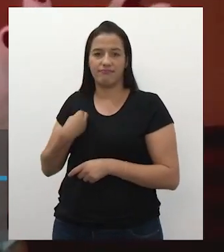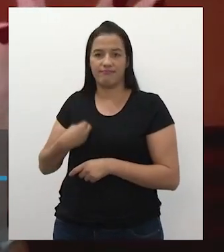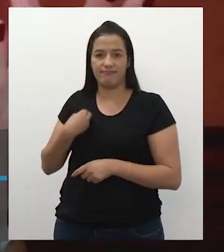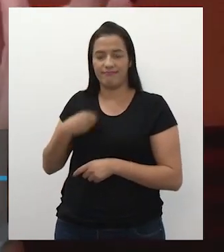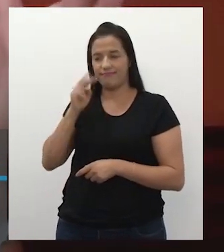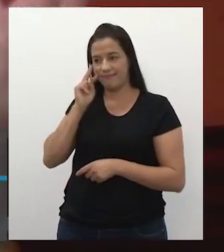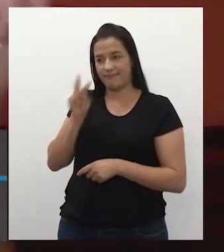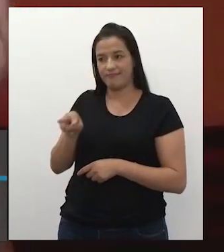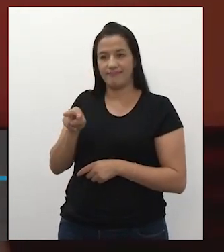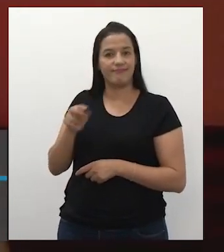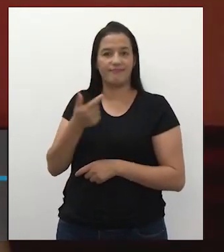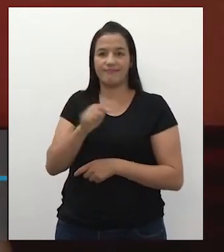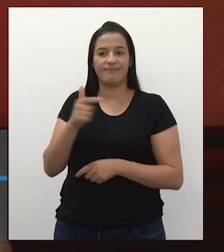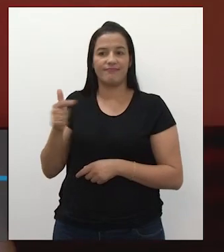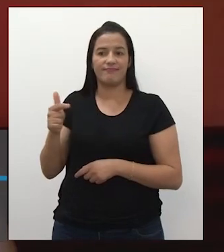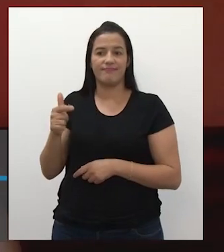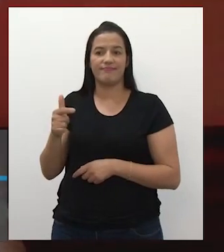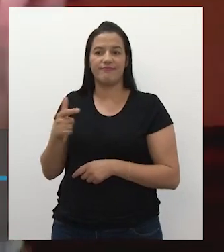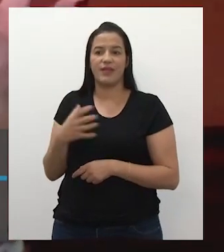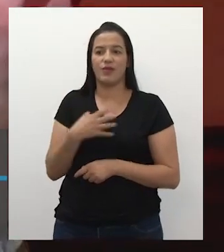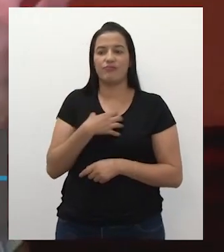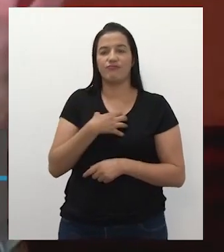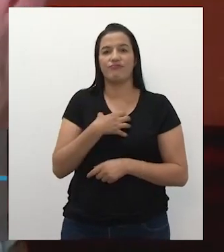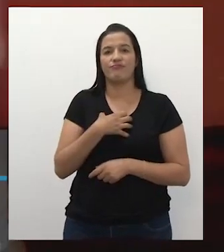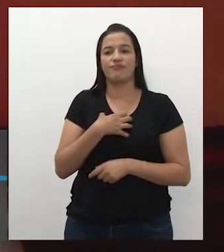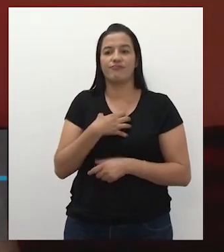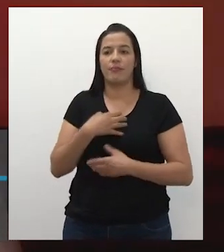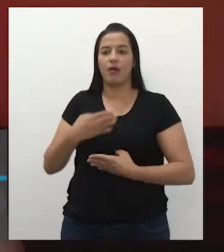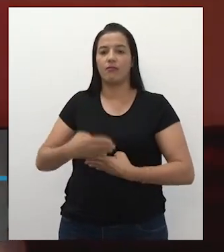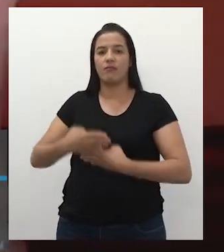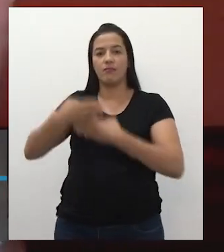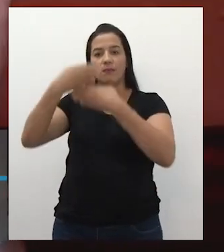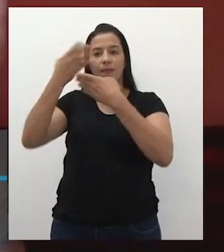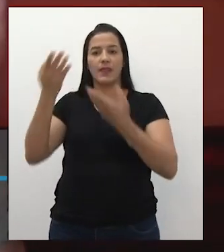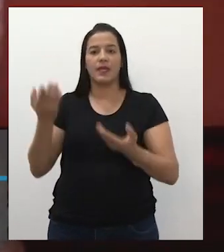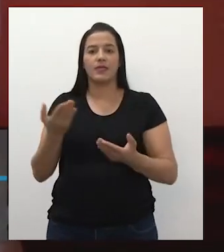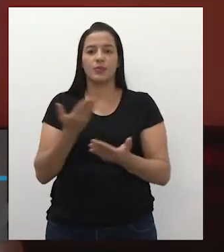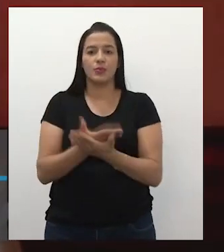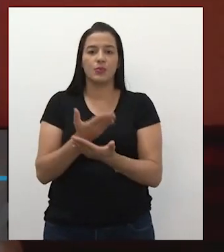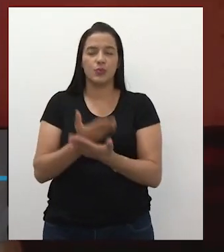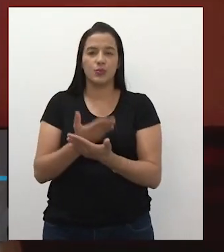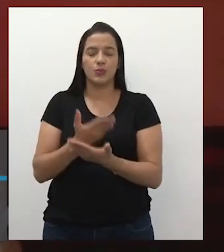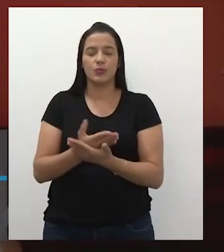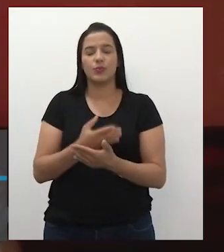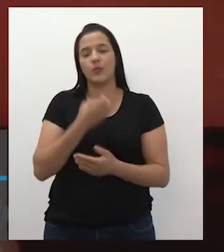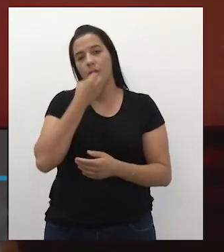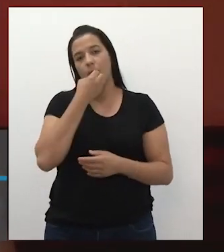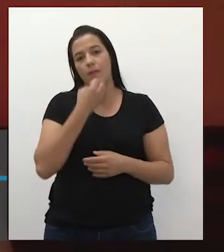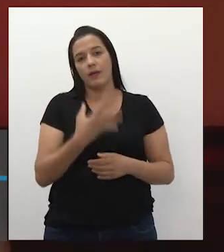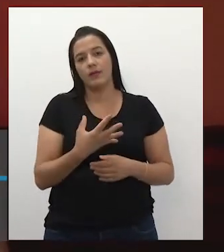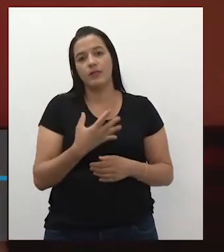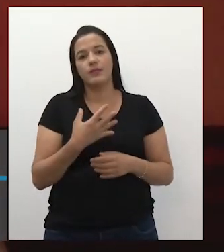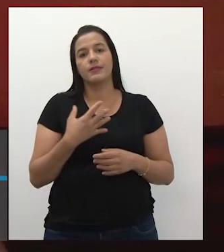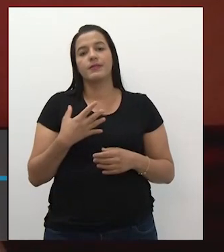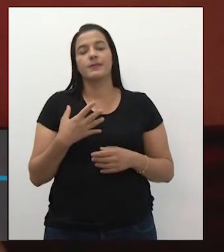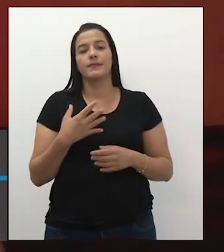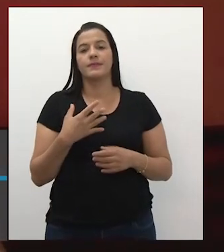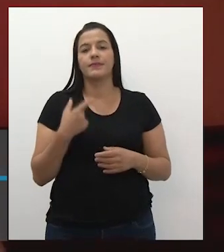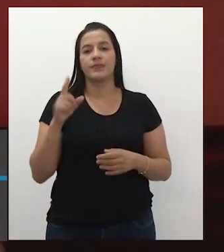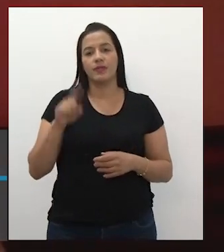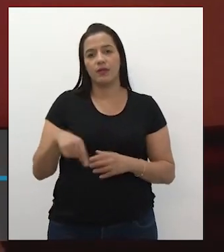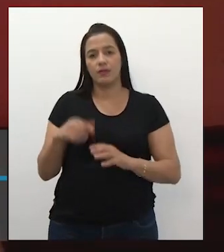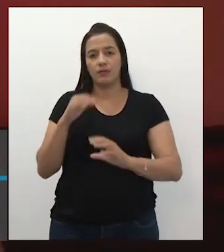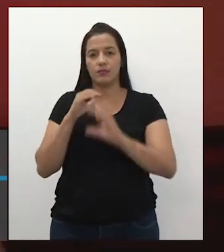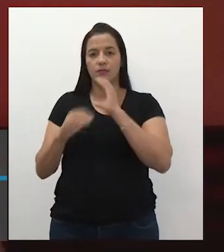né? Deve dar um estudo, deve possibilitar um estudo bastante interessante, porque é uma